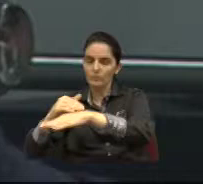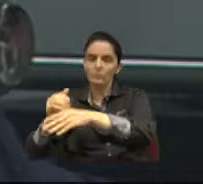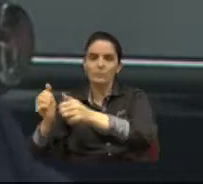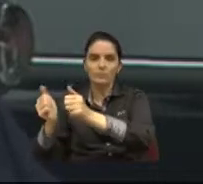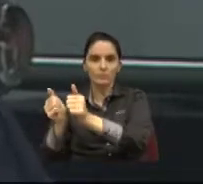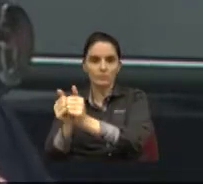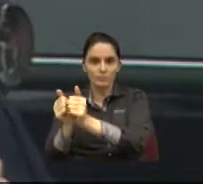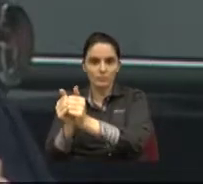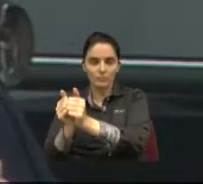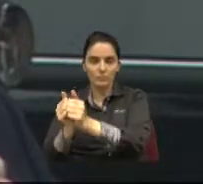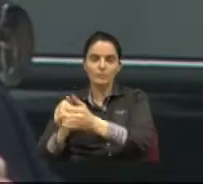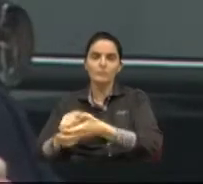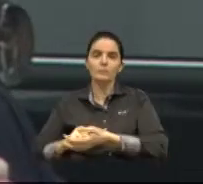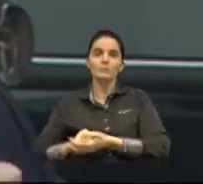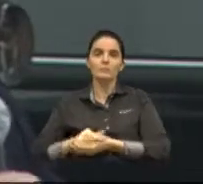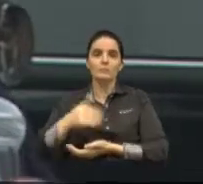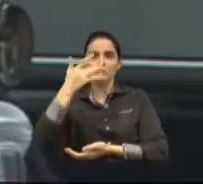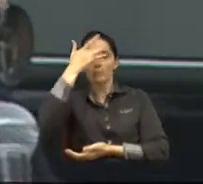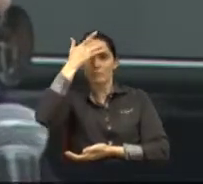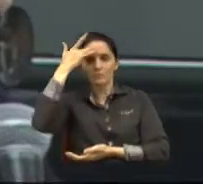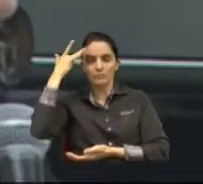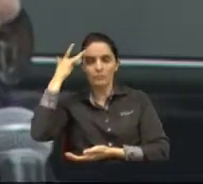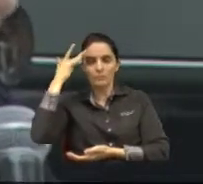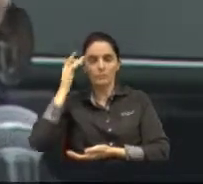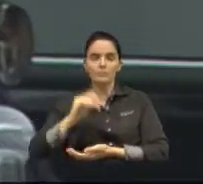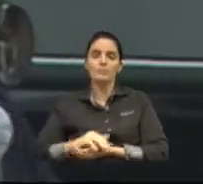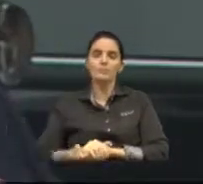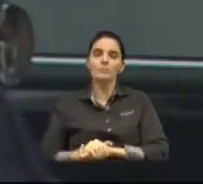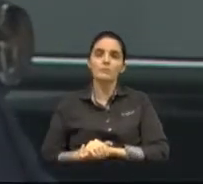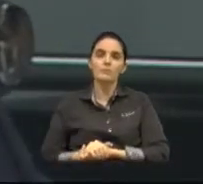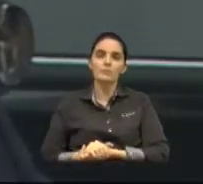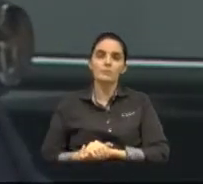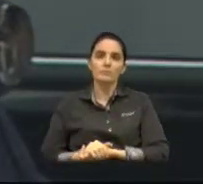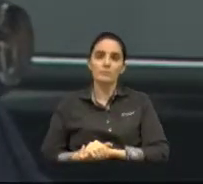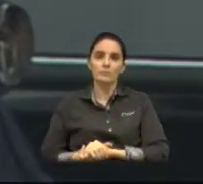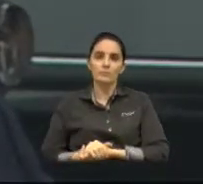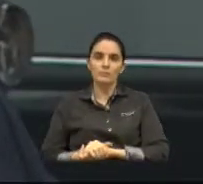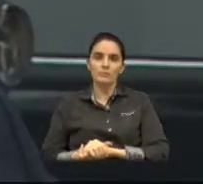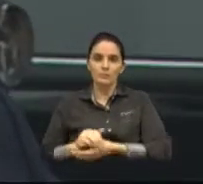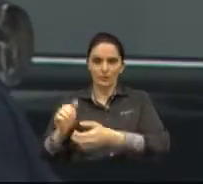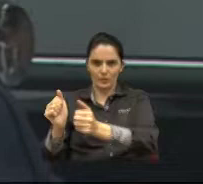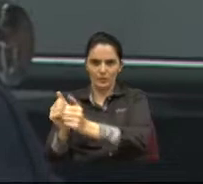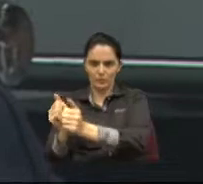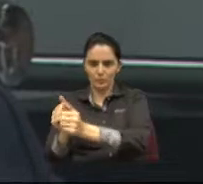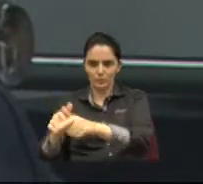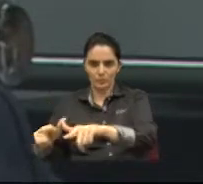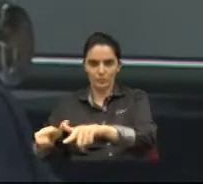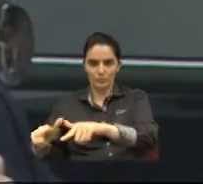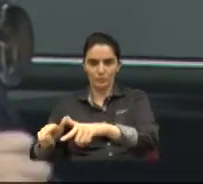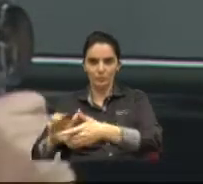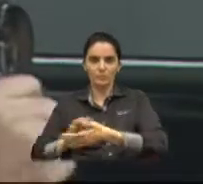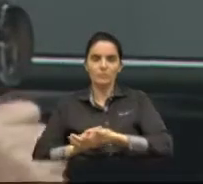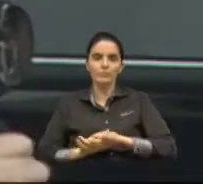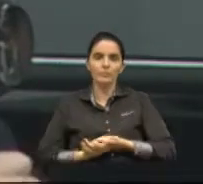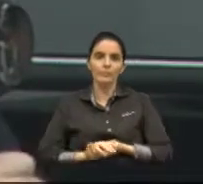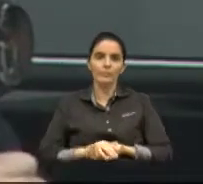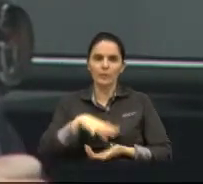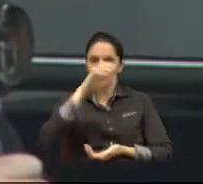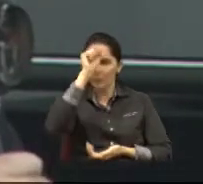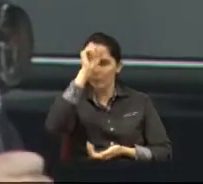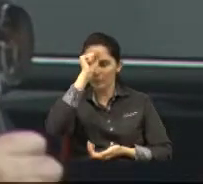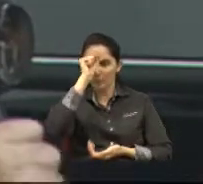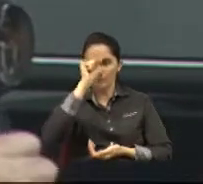o seu sócio João José dos Santos também, sempre tive a oportunidade de aprender muitas